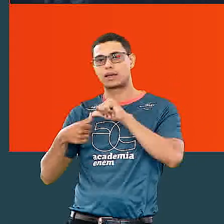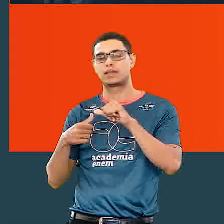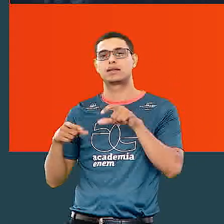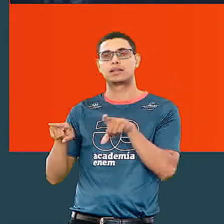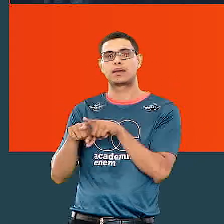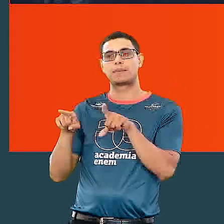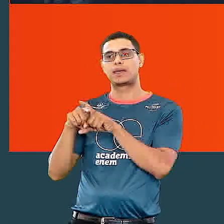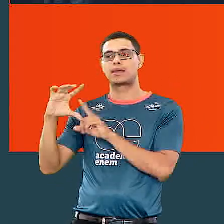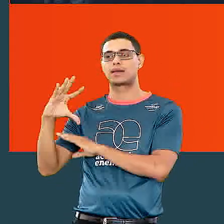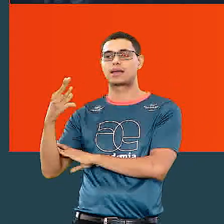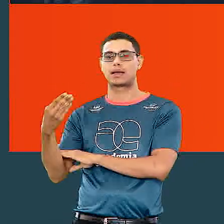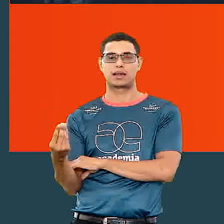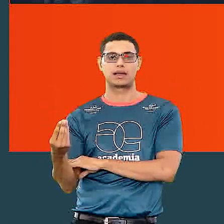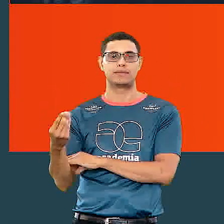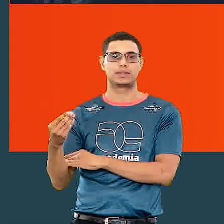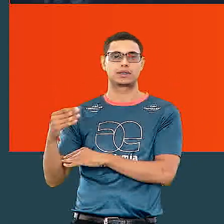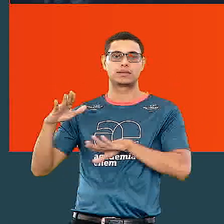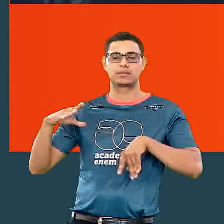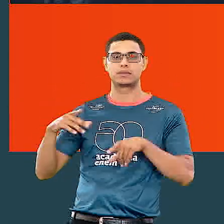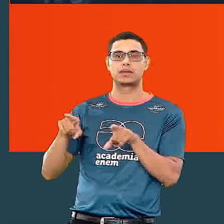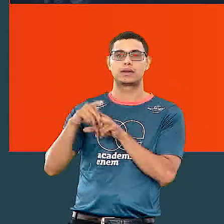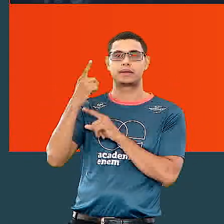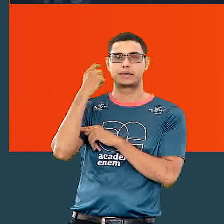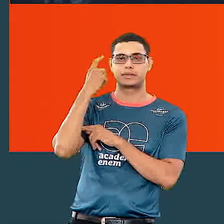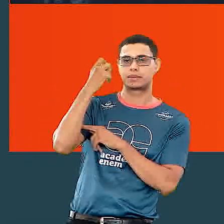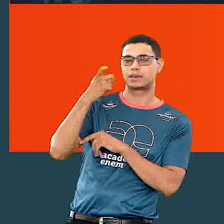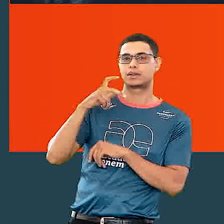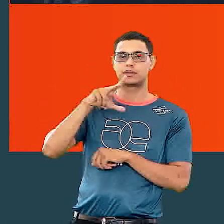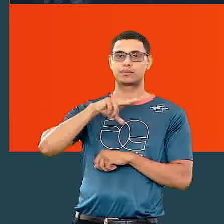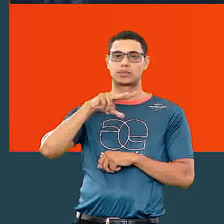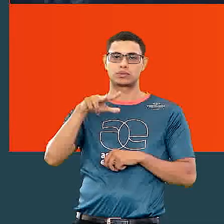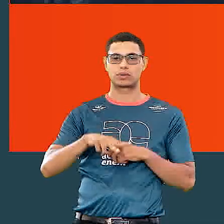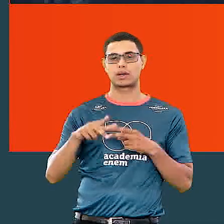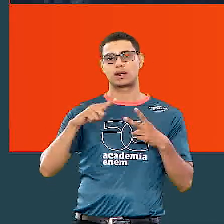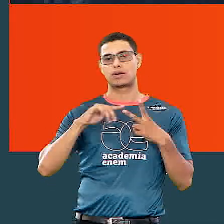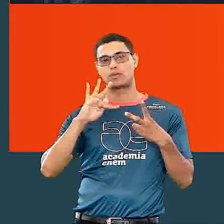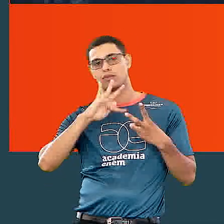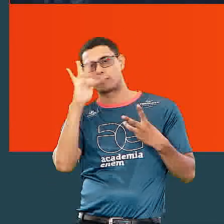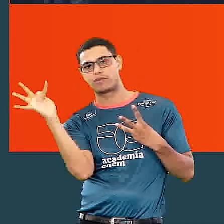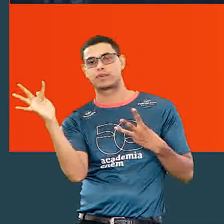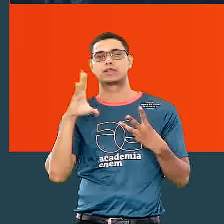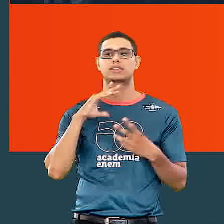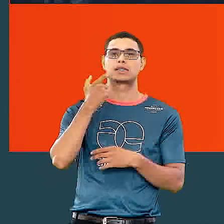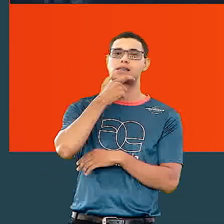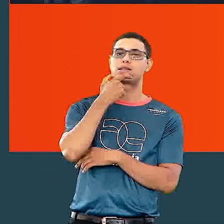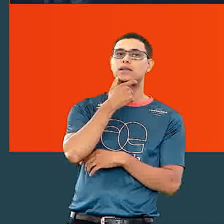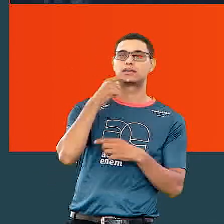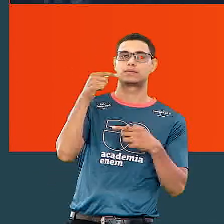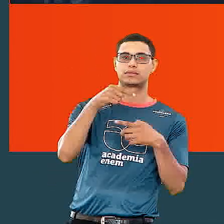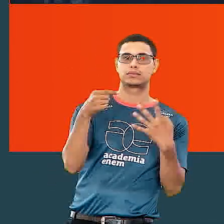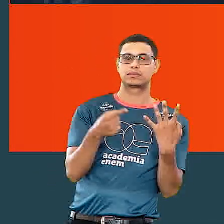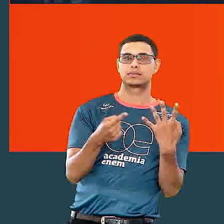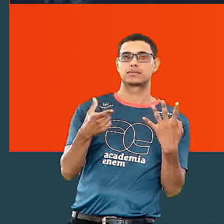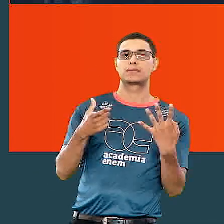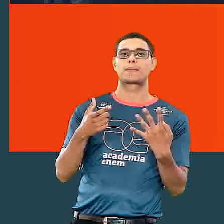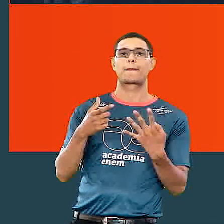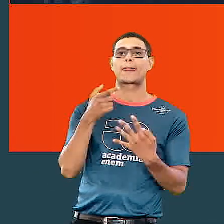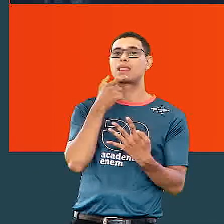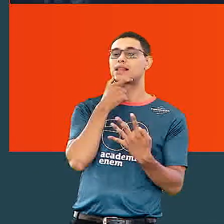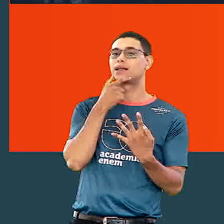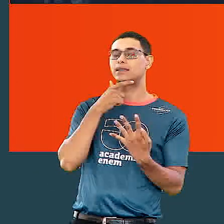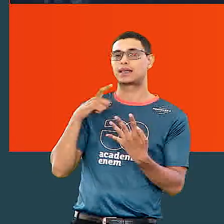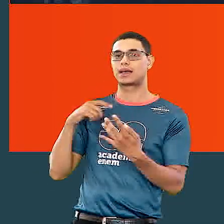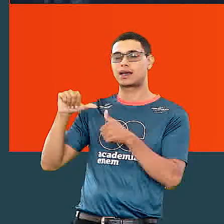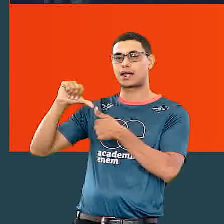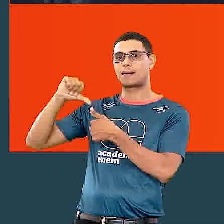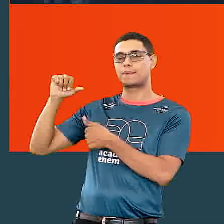africano. Isso aí é Espanha, Portugal, França e Inglaterra. A Inglaterra pegou toda a América do Norte,